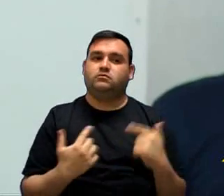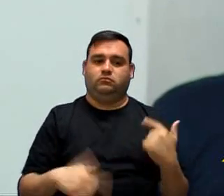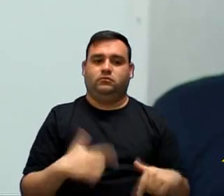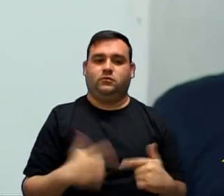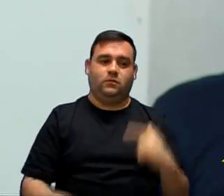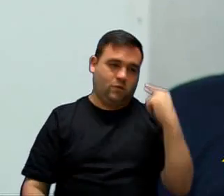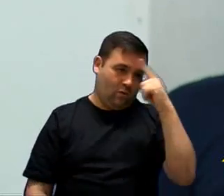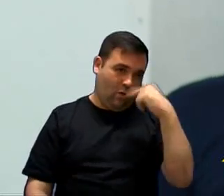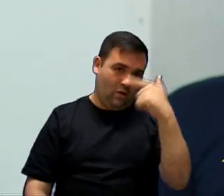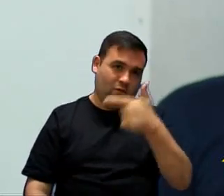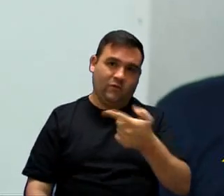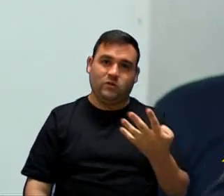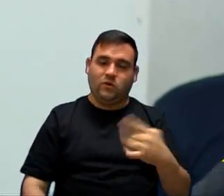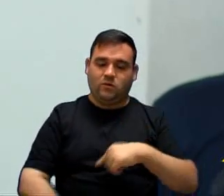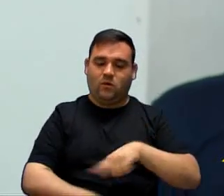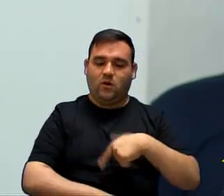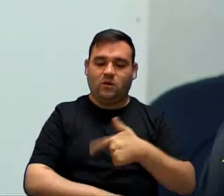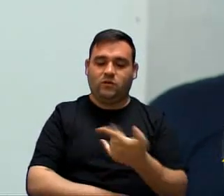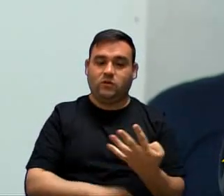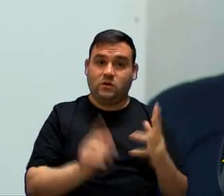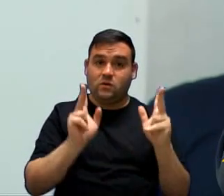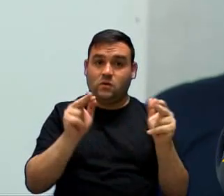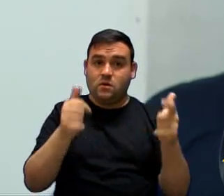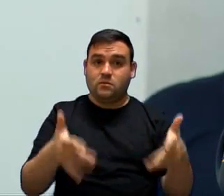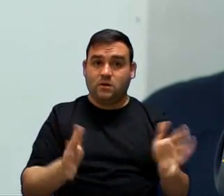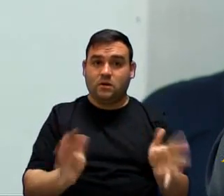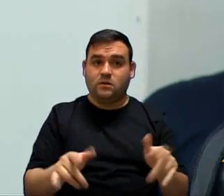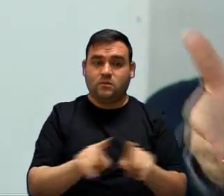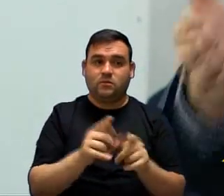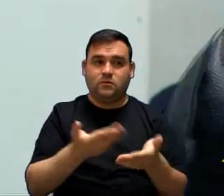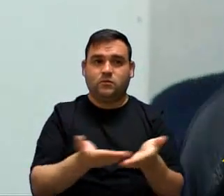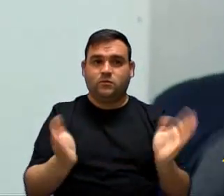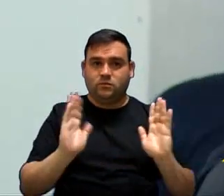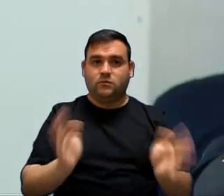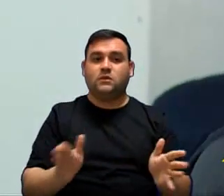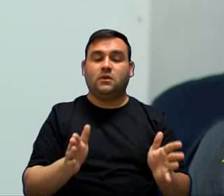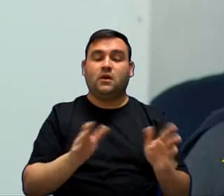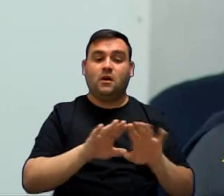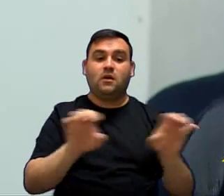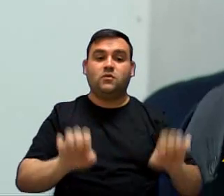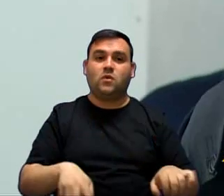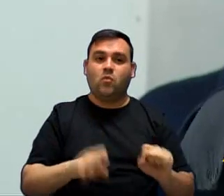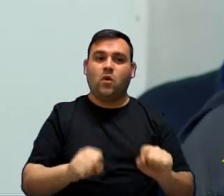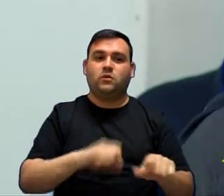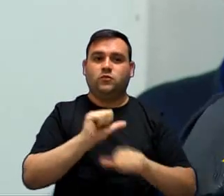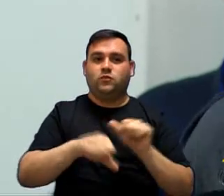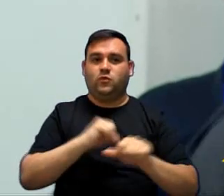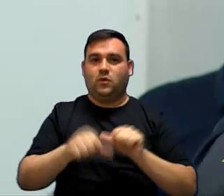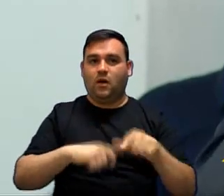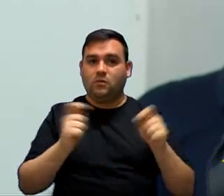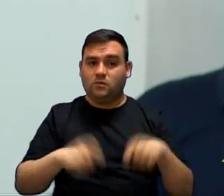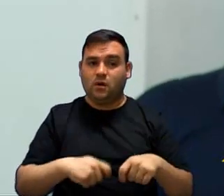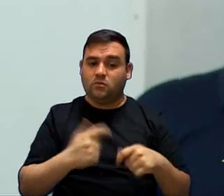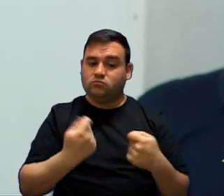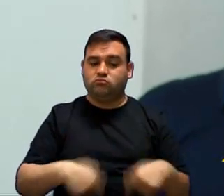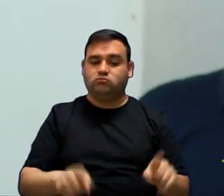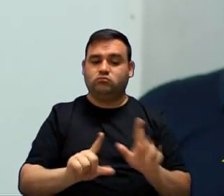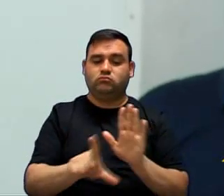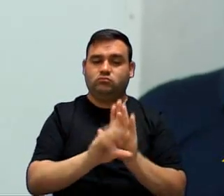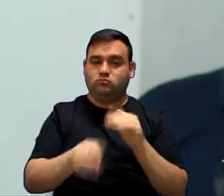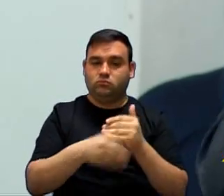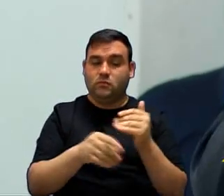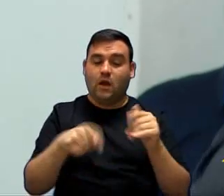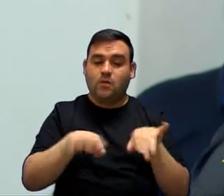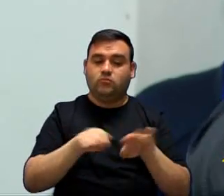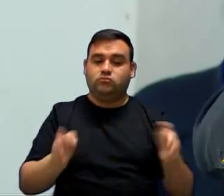trabalham 24 horas por dia. A estrutura, como eu estava explicando aqui para Vossa Excelência, a estrutura ela pode ser alterada sim, não precisa de emenda. É um ato da